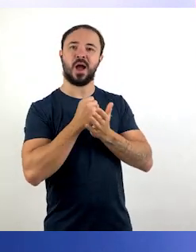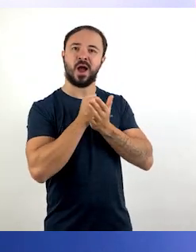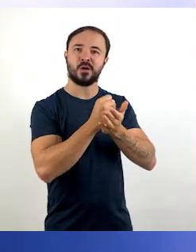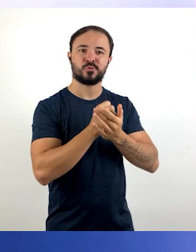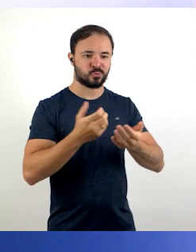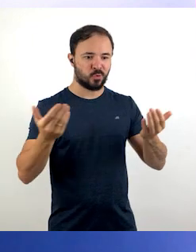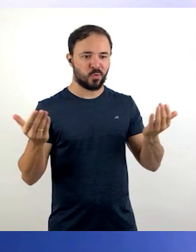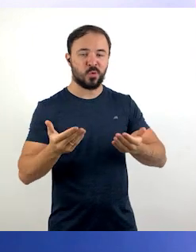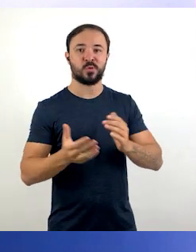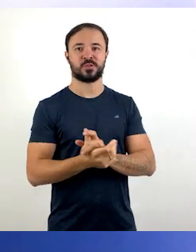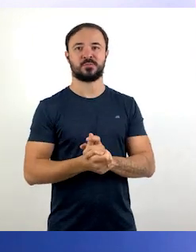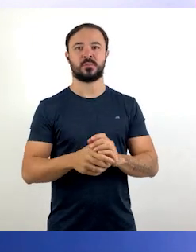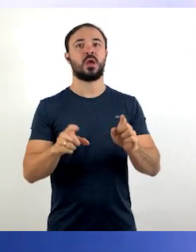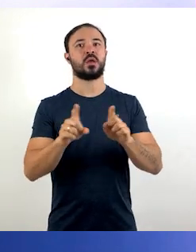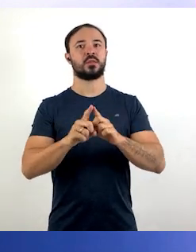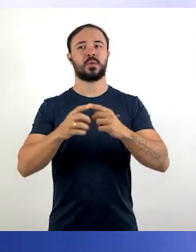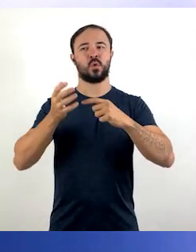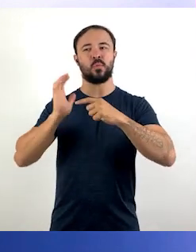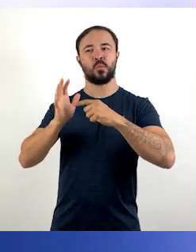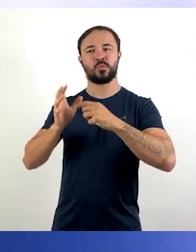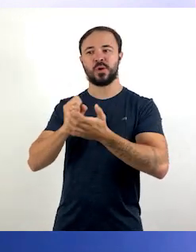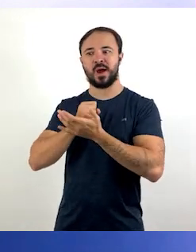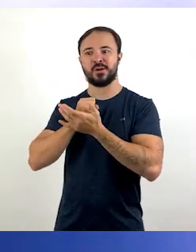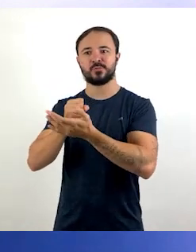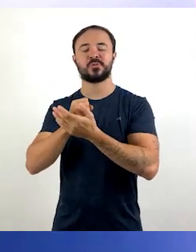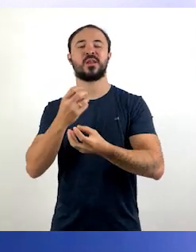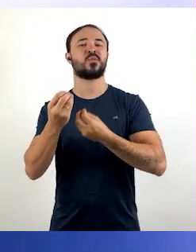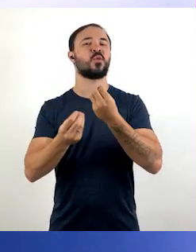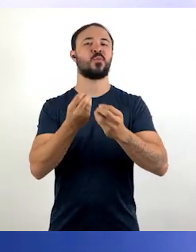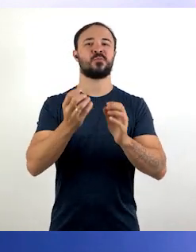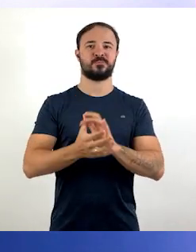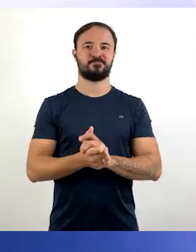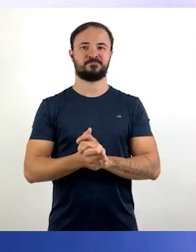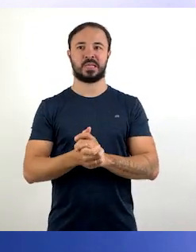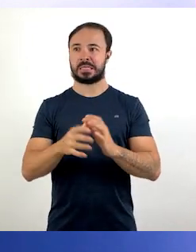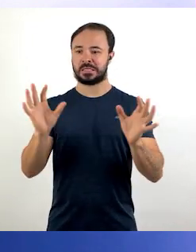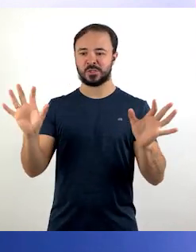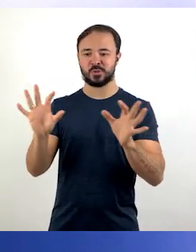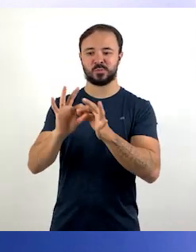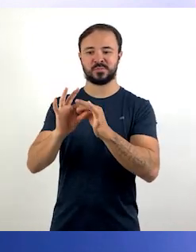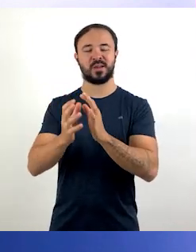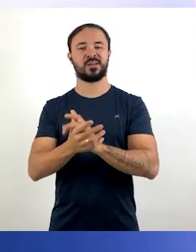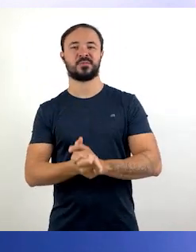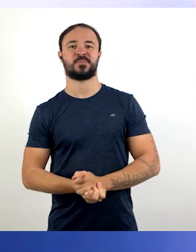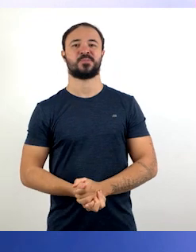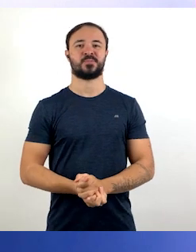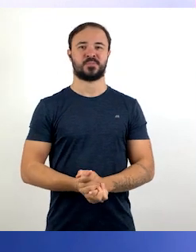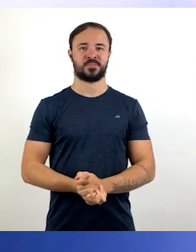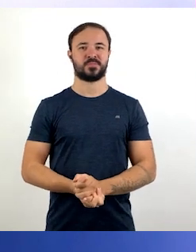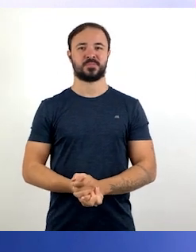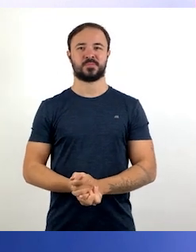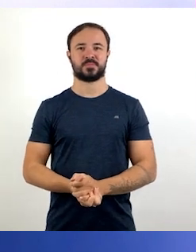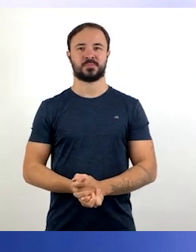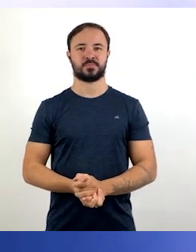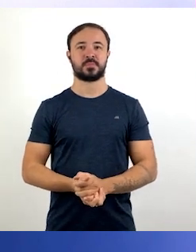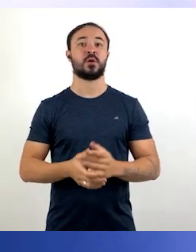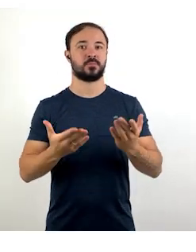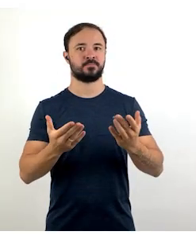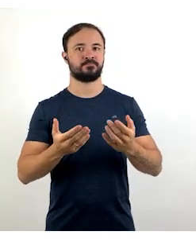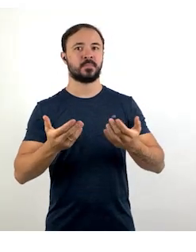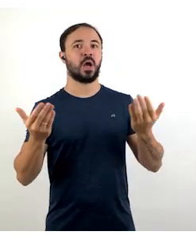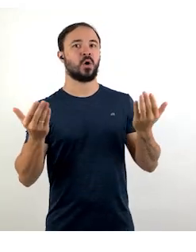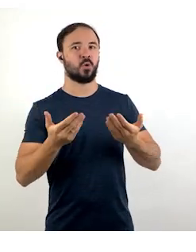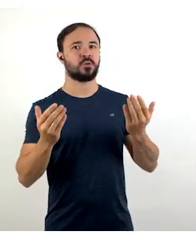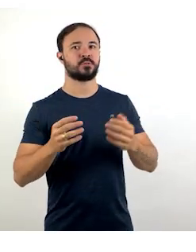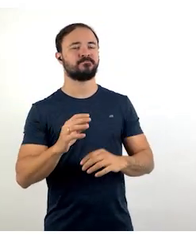transportes? Então, temos aqui máquinas, transporte, como que essa união auxiliou a nossa sociedade. Então,